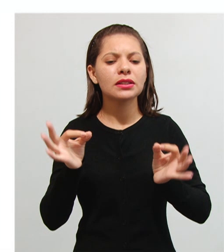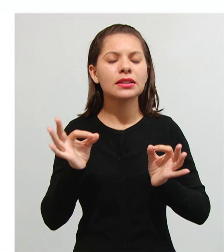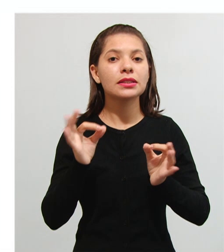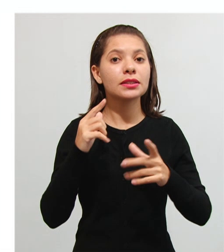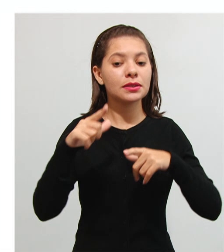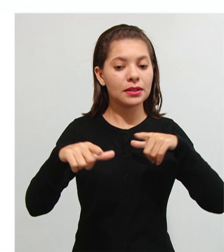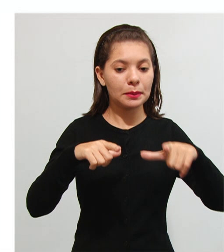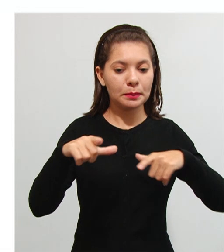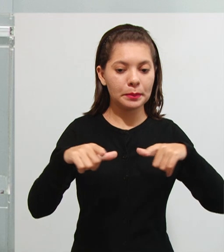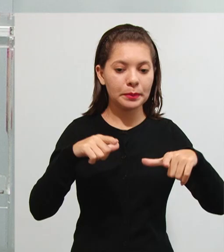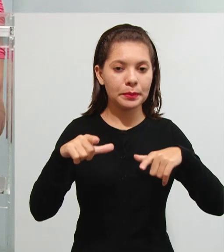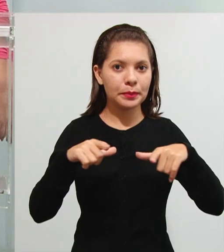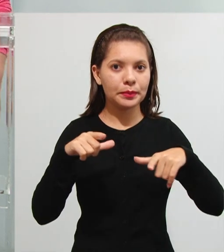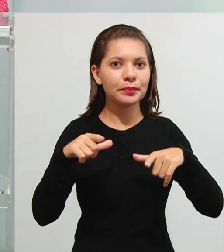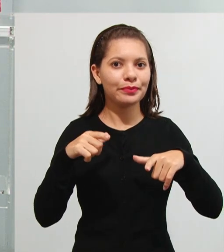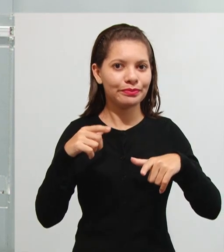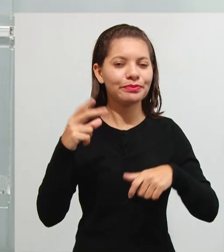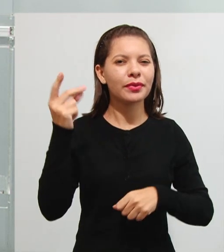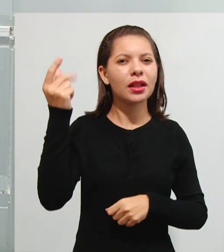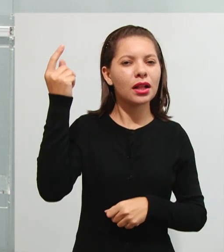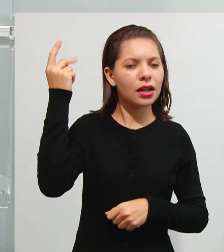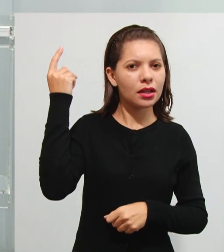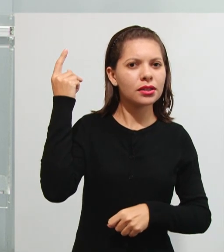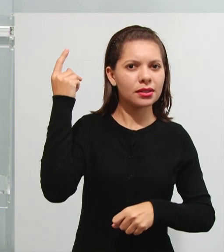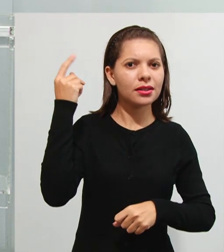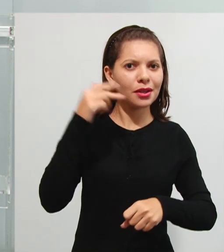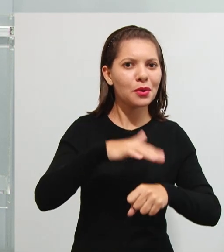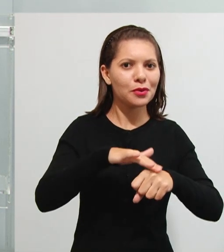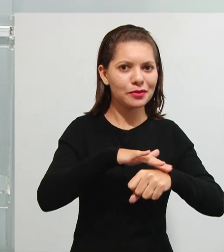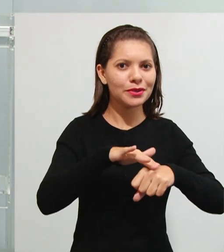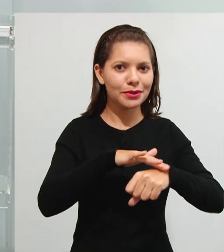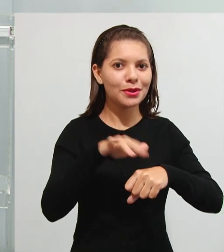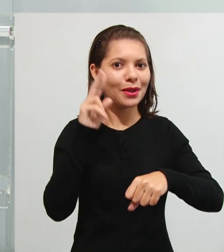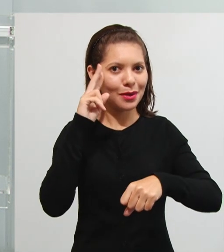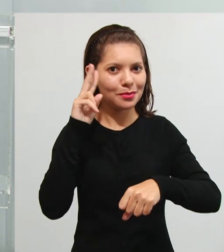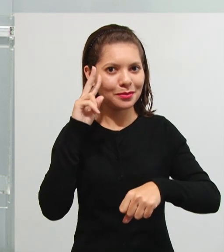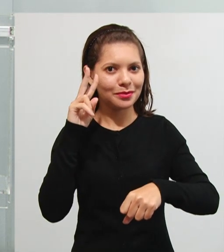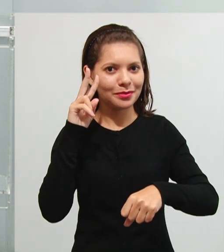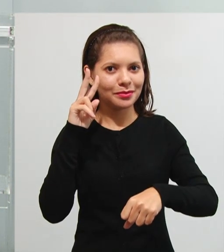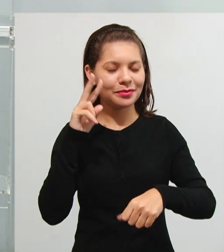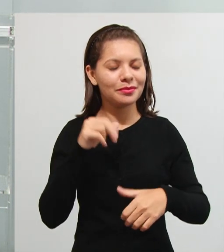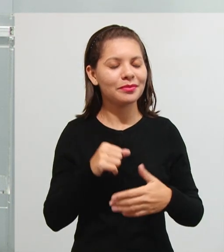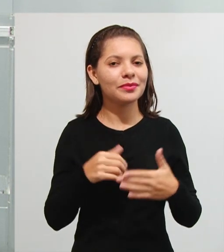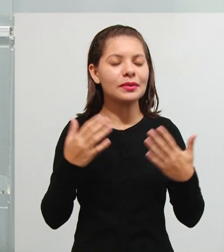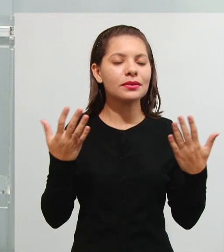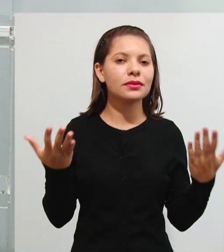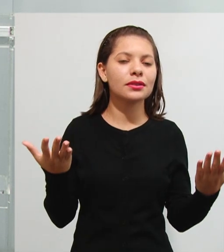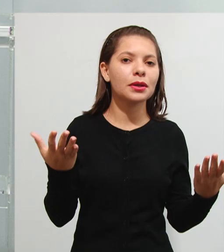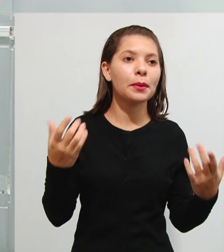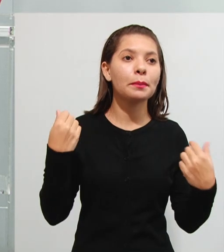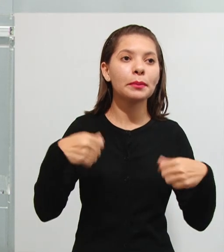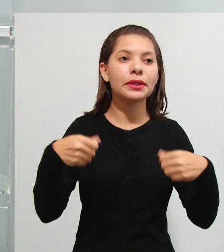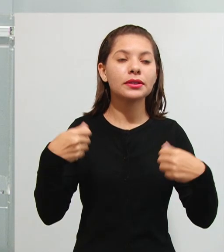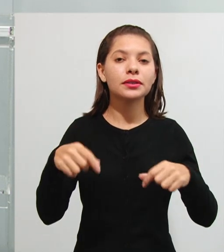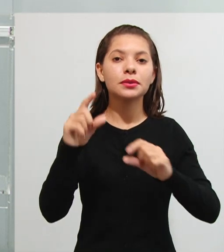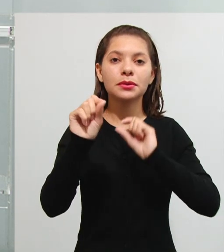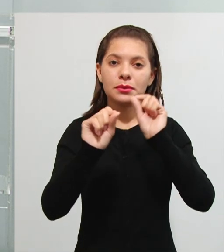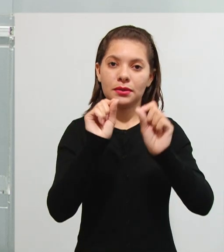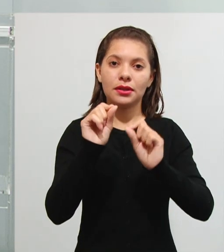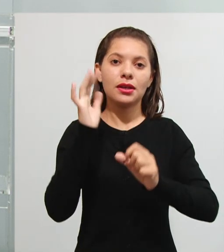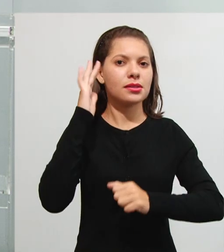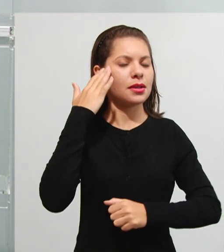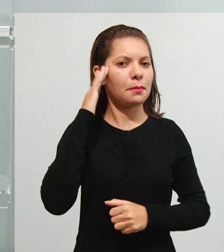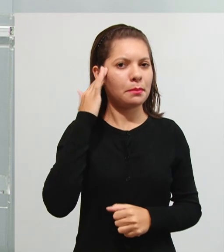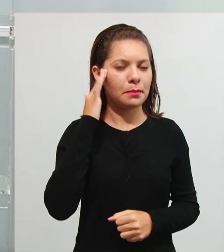atividade do trabalho a gente comentou um pouquinho sobre isso na aula passada lembra então precisa que ela